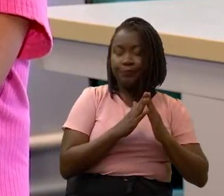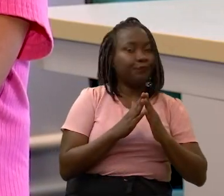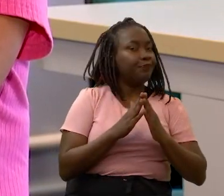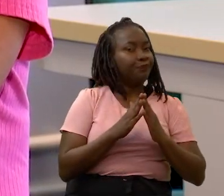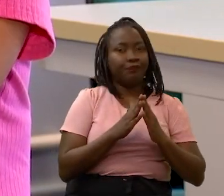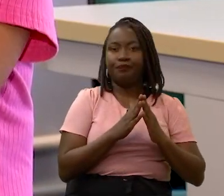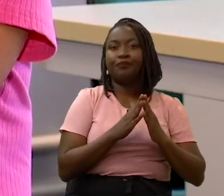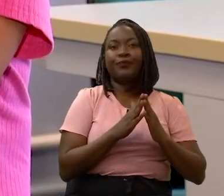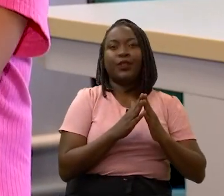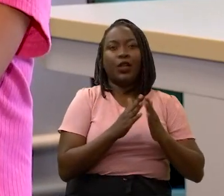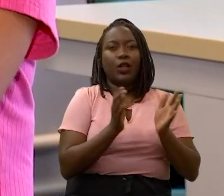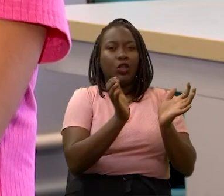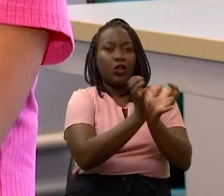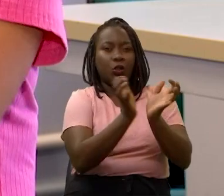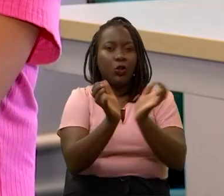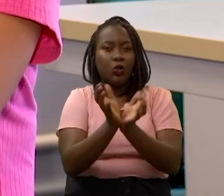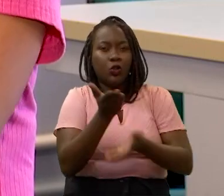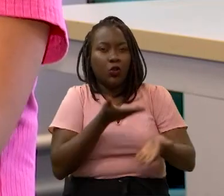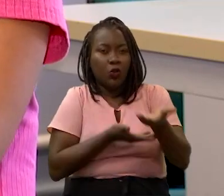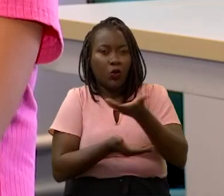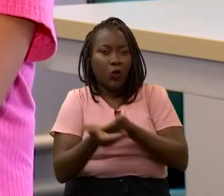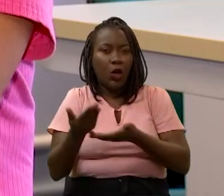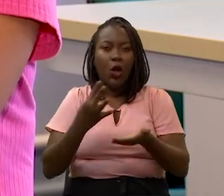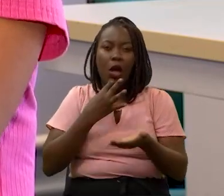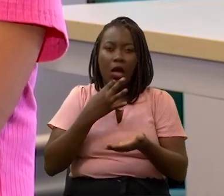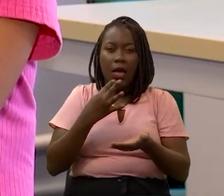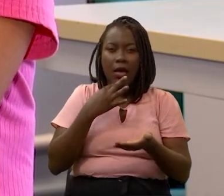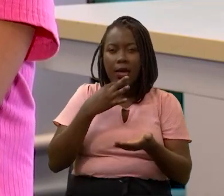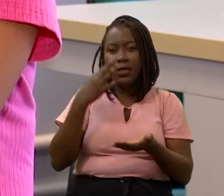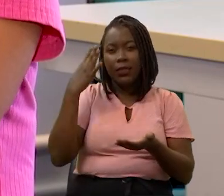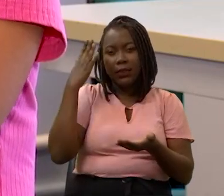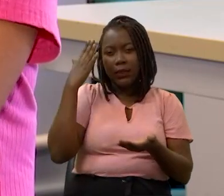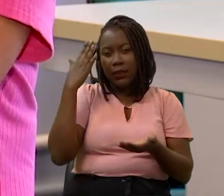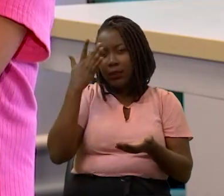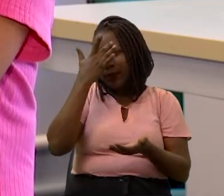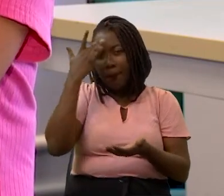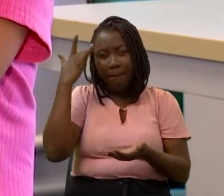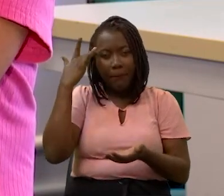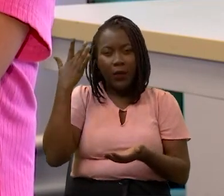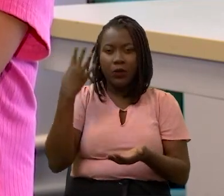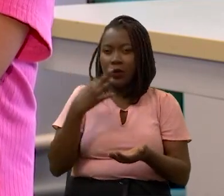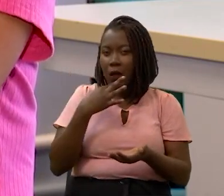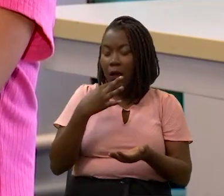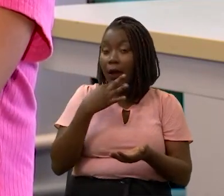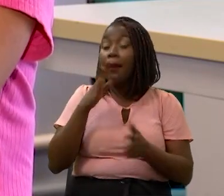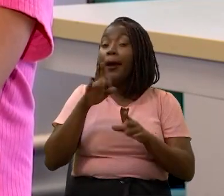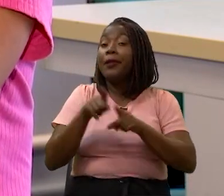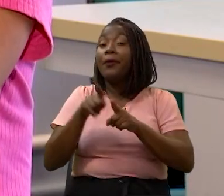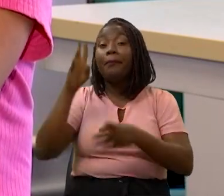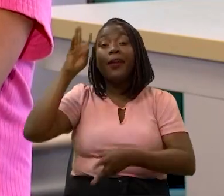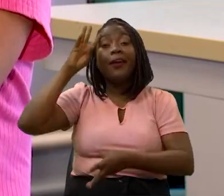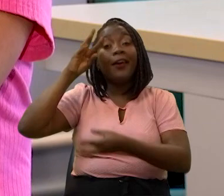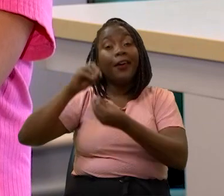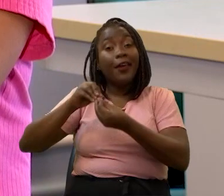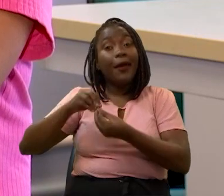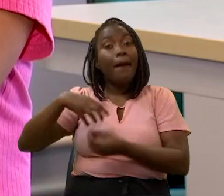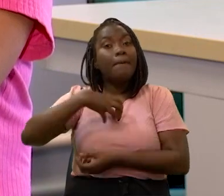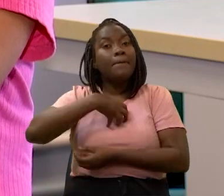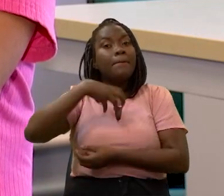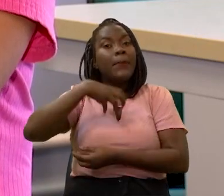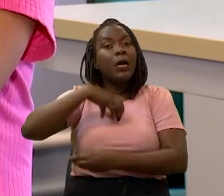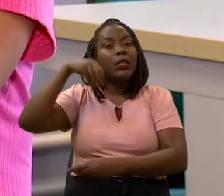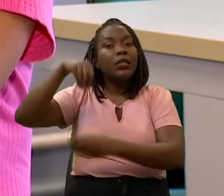sua residência ou os núcleos de convivência mais já conhecidos, né, pessoas conhecidas, mas que também considere